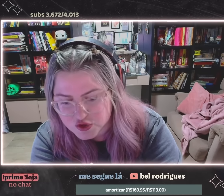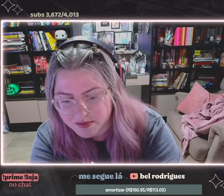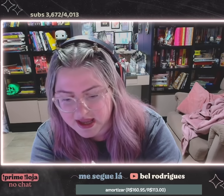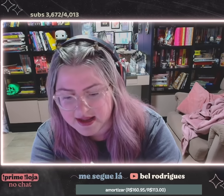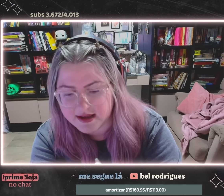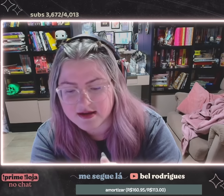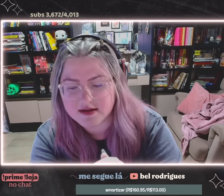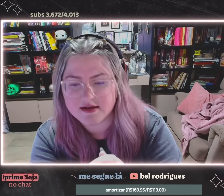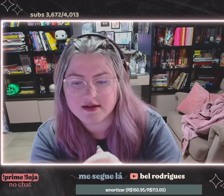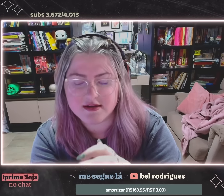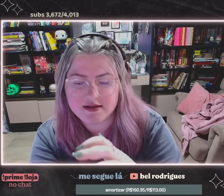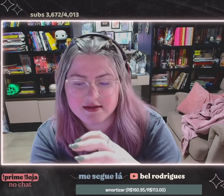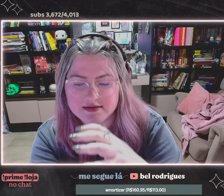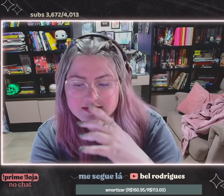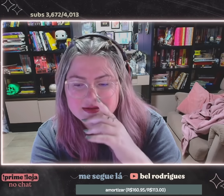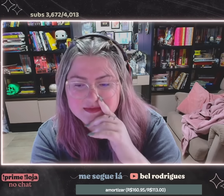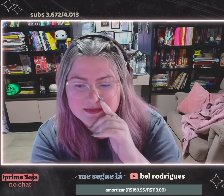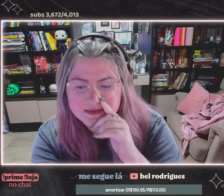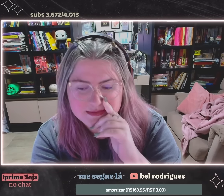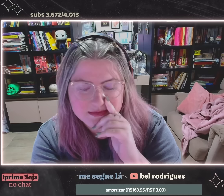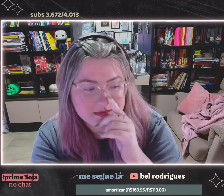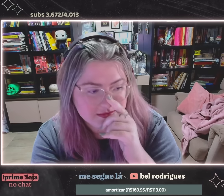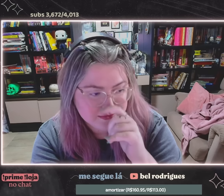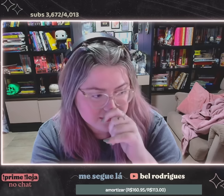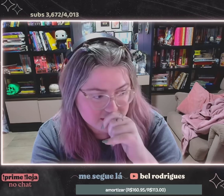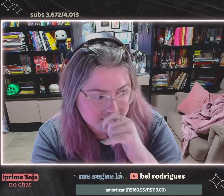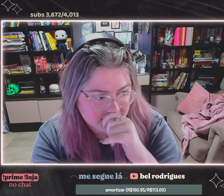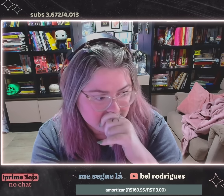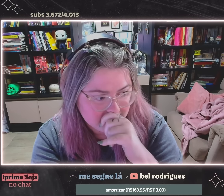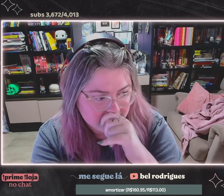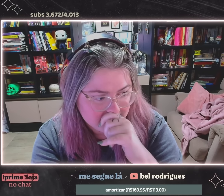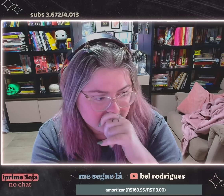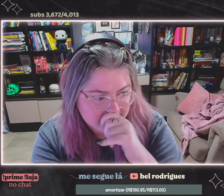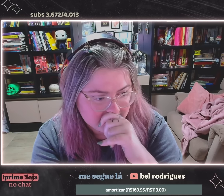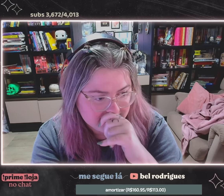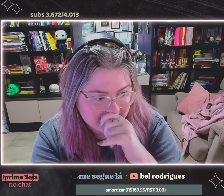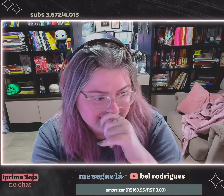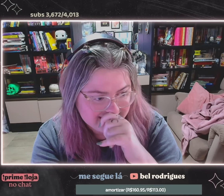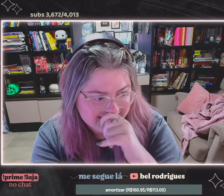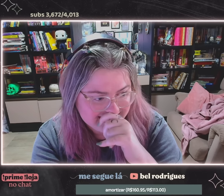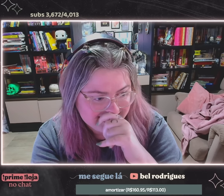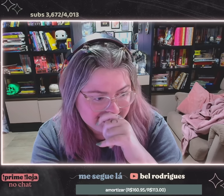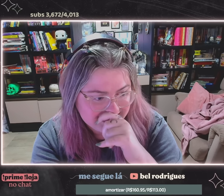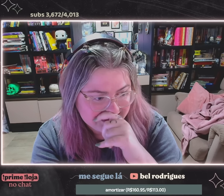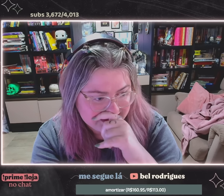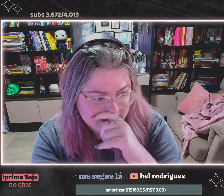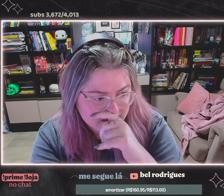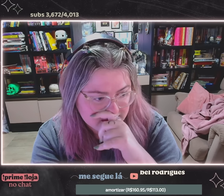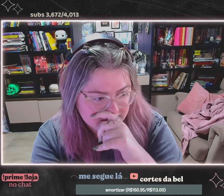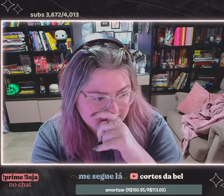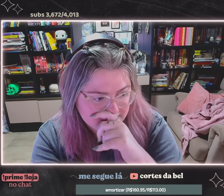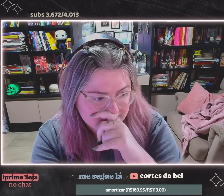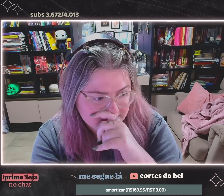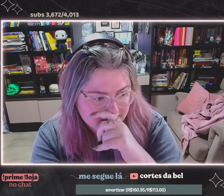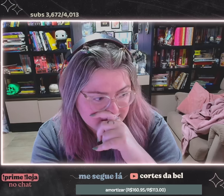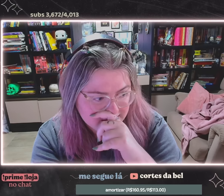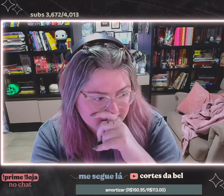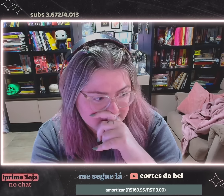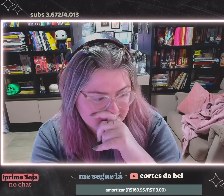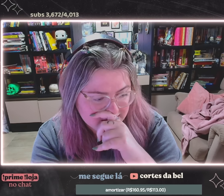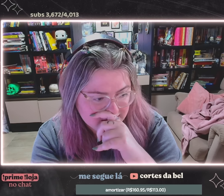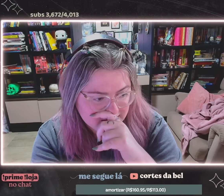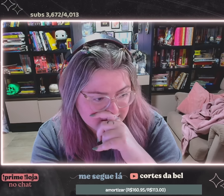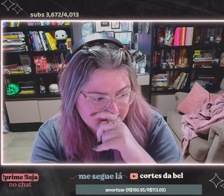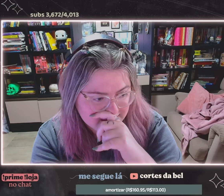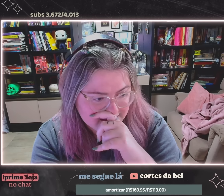supostamente sobre ele o Marçal é o maior mentiroso que já surgiu na terra até cidade ele já disse que construiu